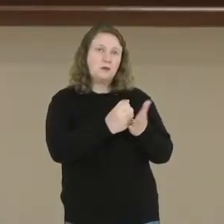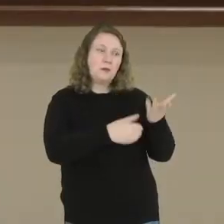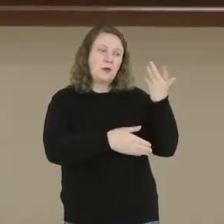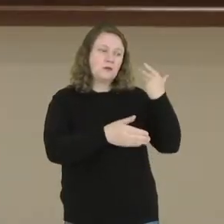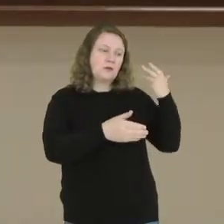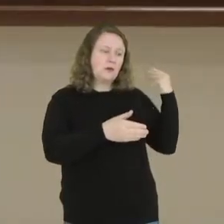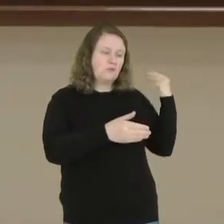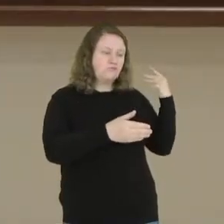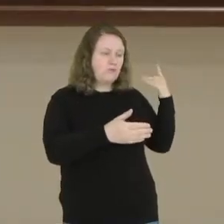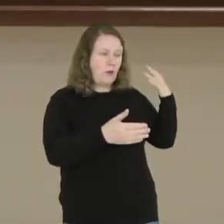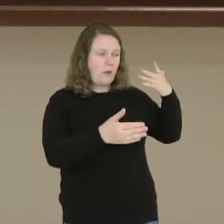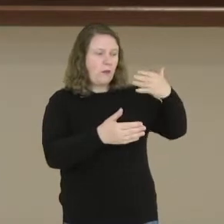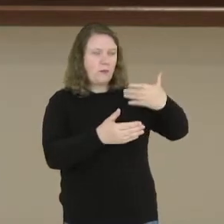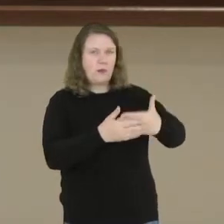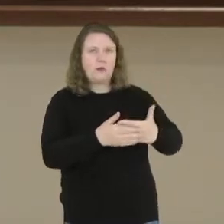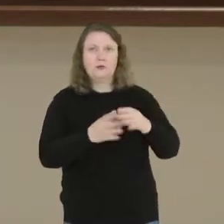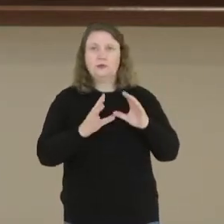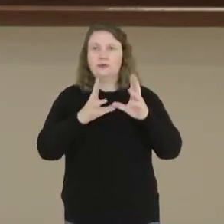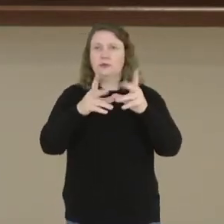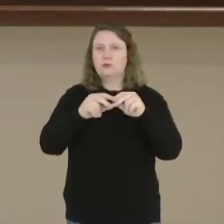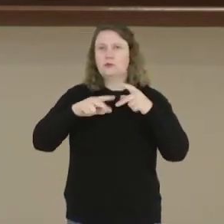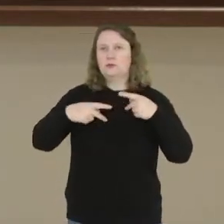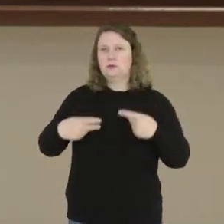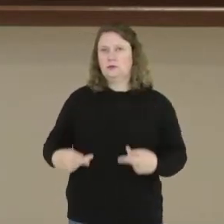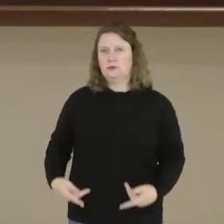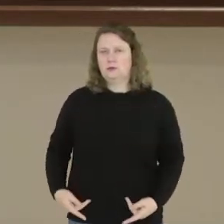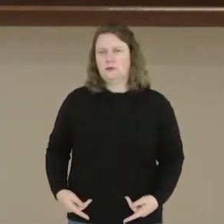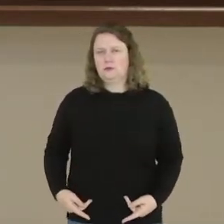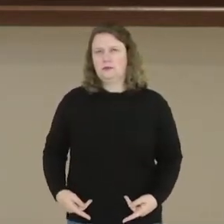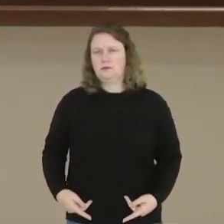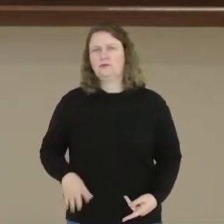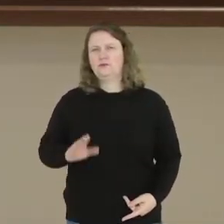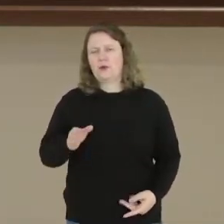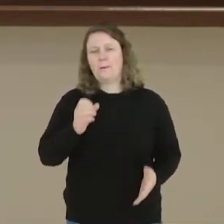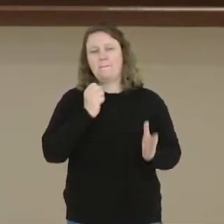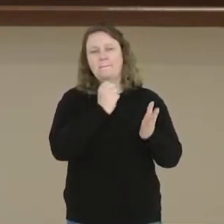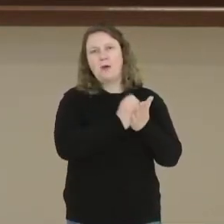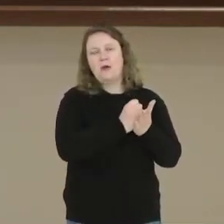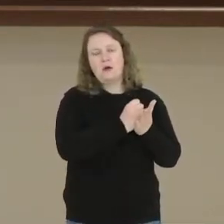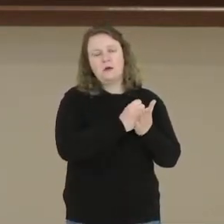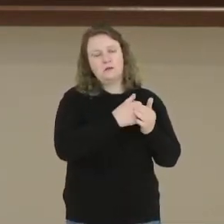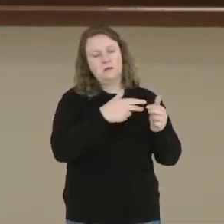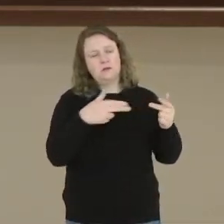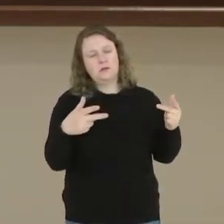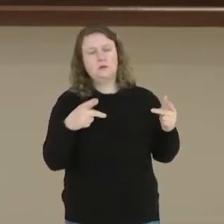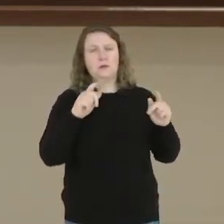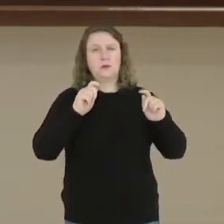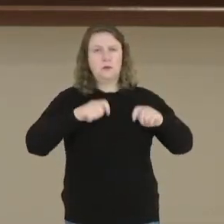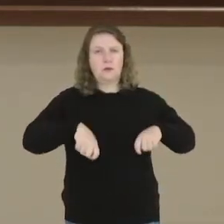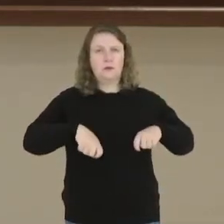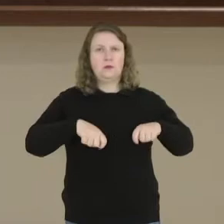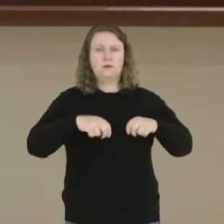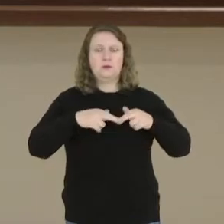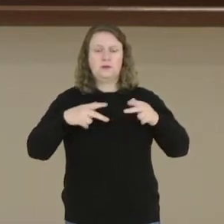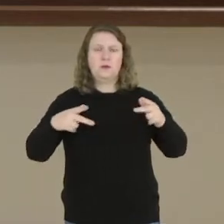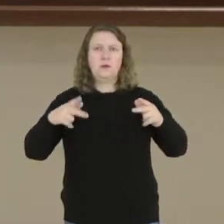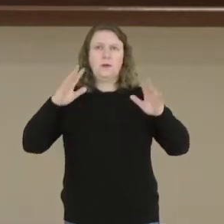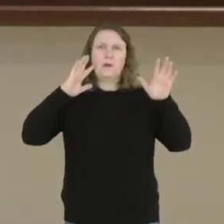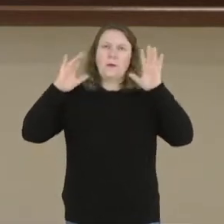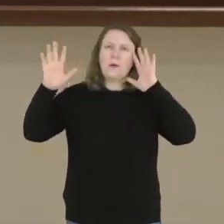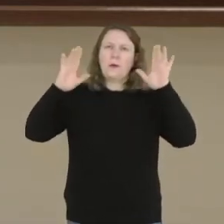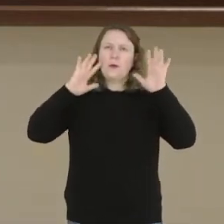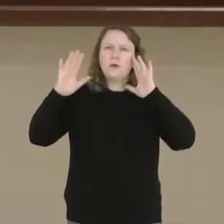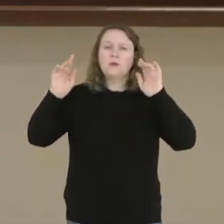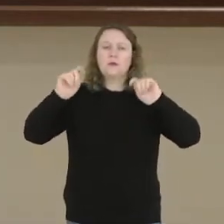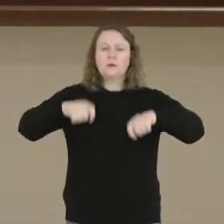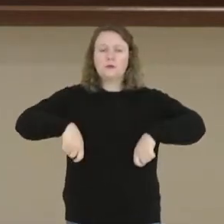todos os seres humanos deixaram no passado. A fonte histórica pode ser um vestígio arqueológico, inclusive um próprio mito, pode